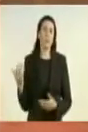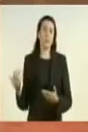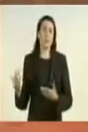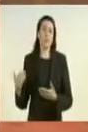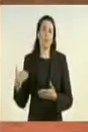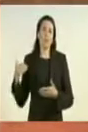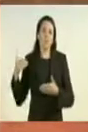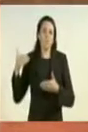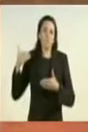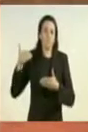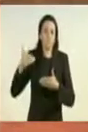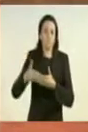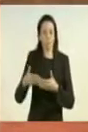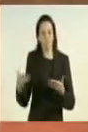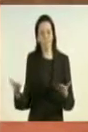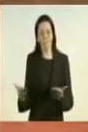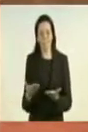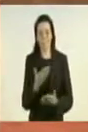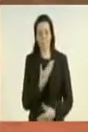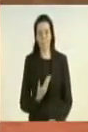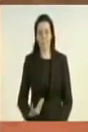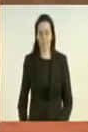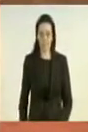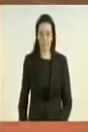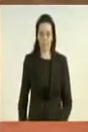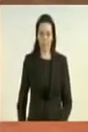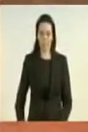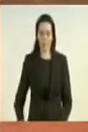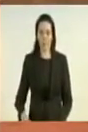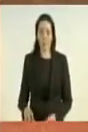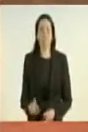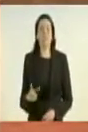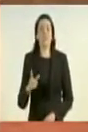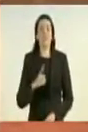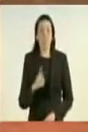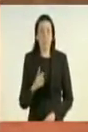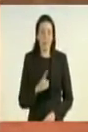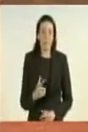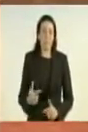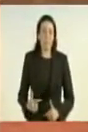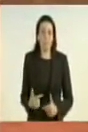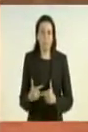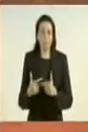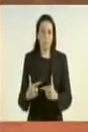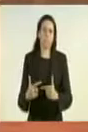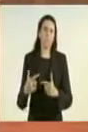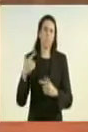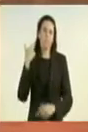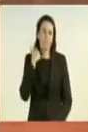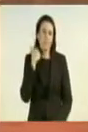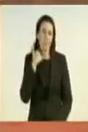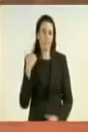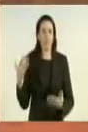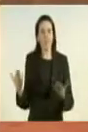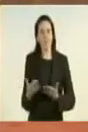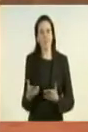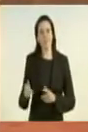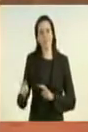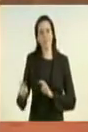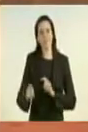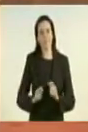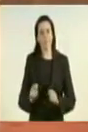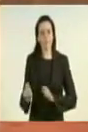manter em dia a ordem de pagamento do Estado têm demandado grande esforço na nova administração da Secretaria do